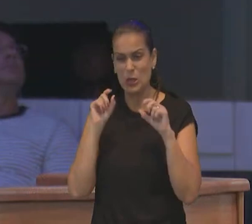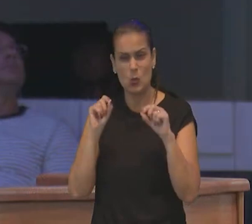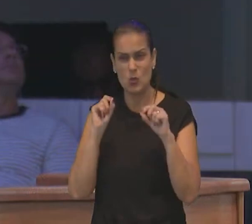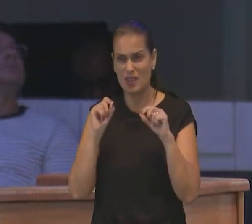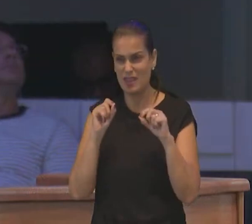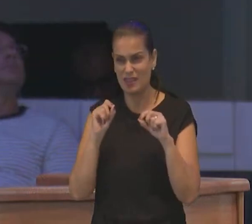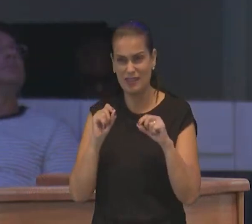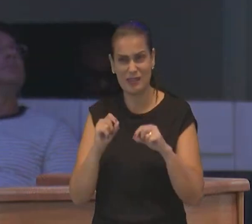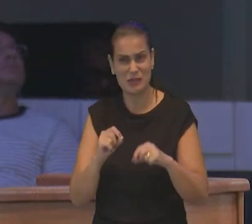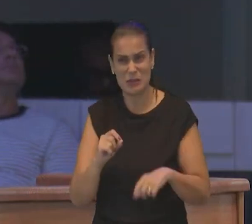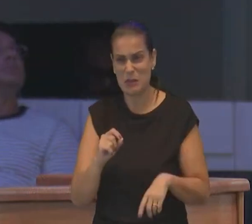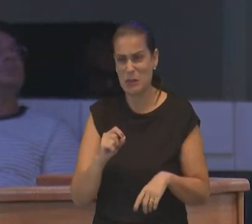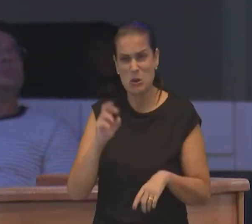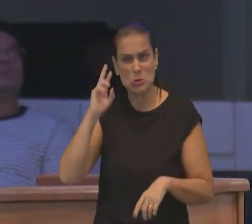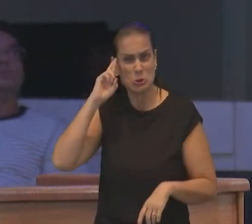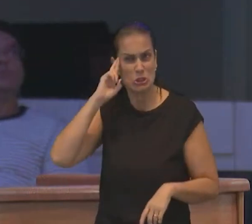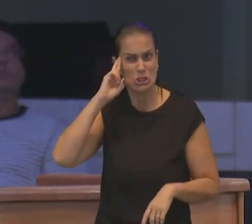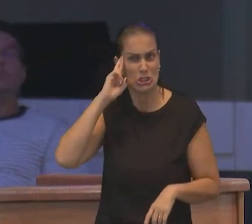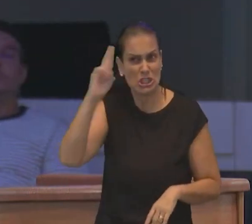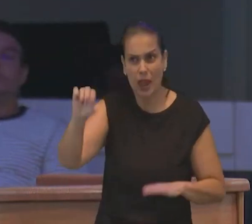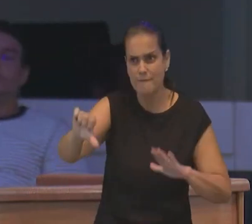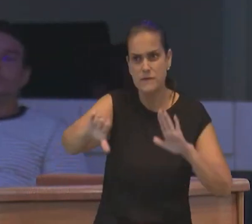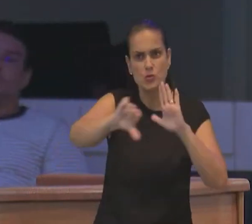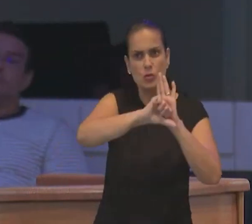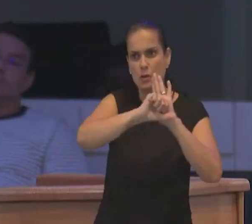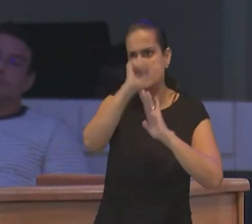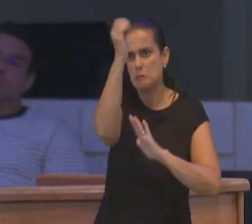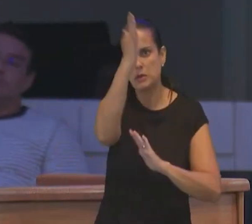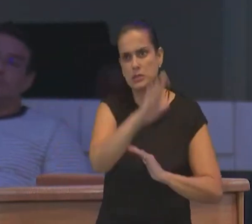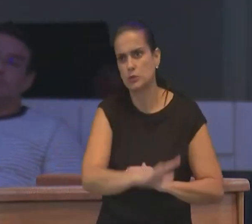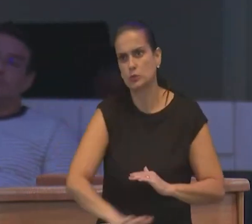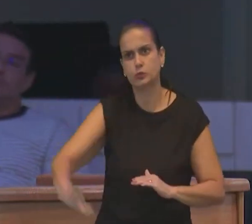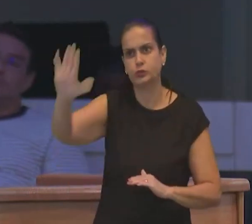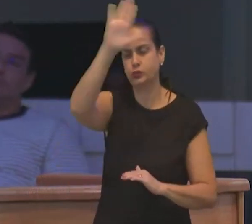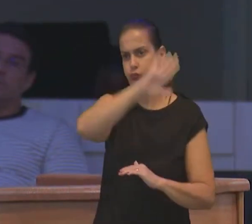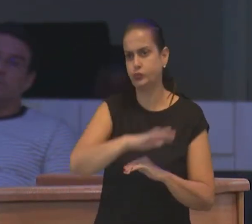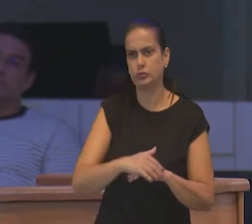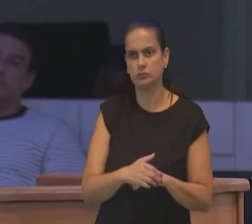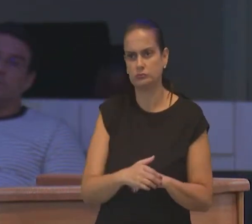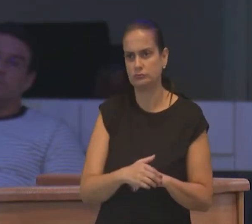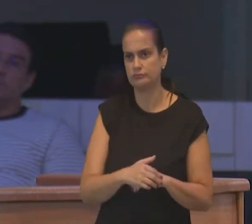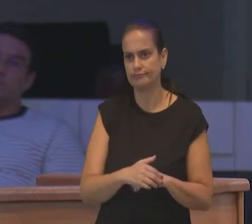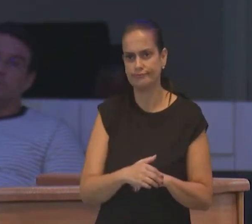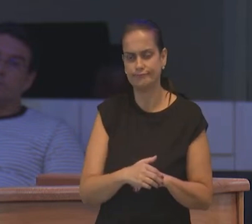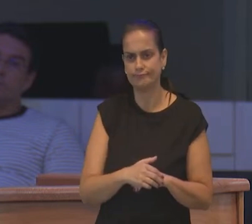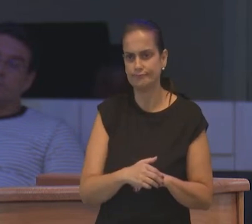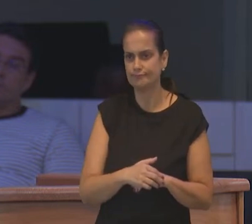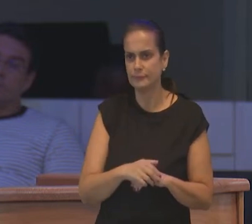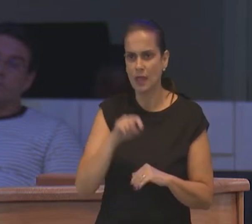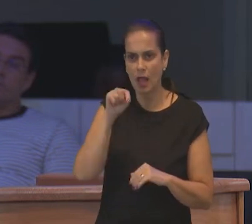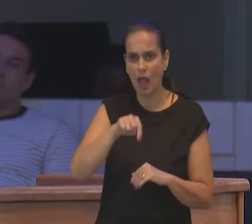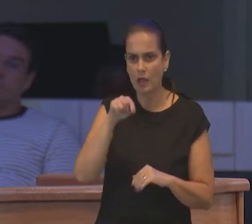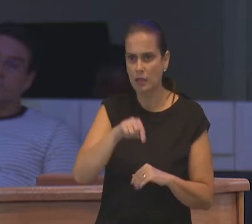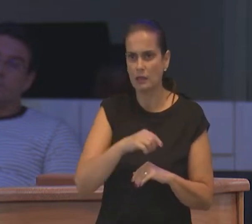os cabeças, vamos dizer, os cabeças do crime do Brasil e do mundo.